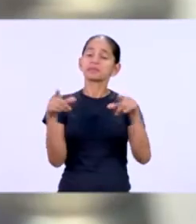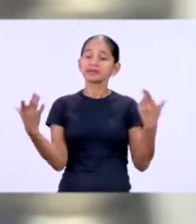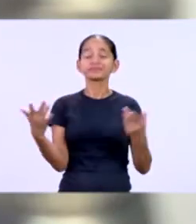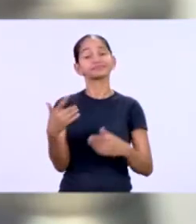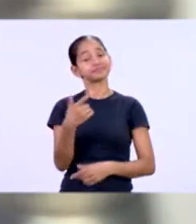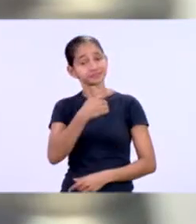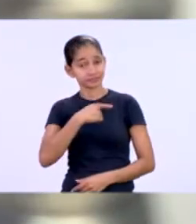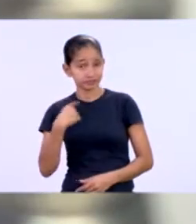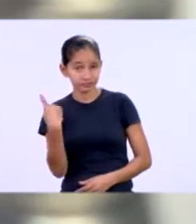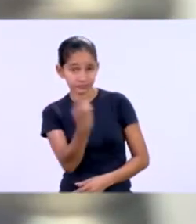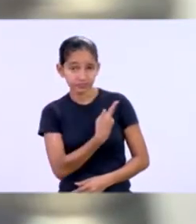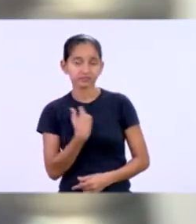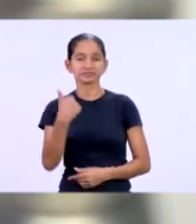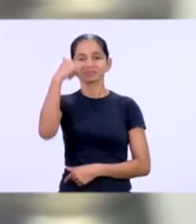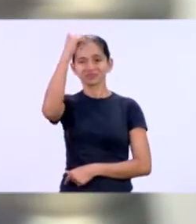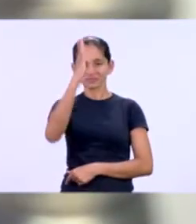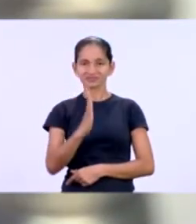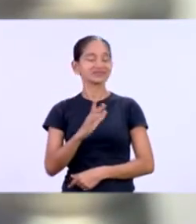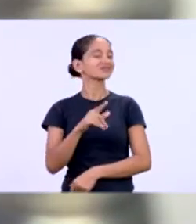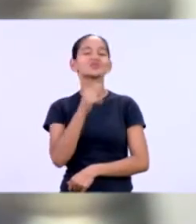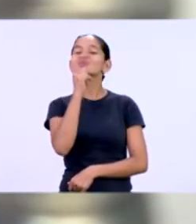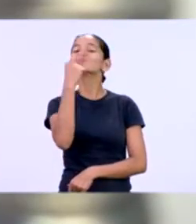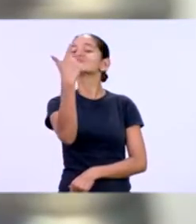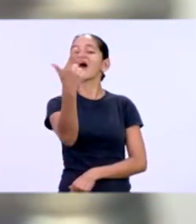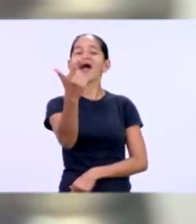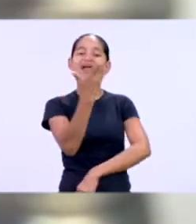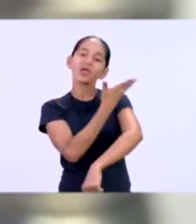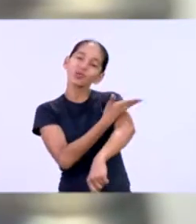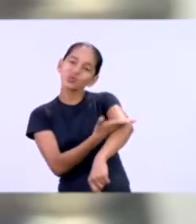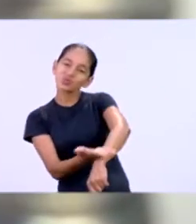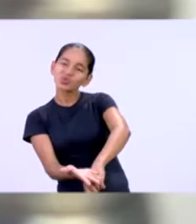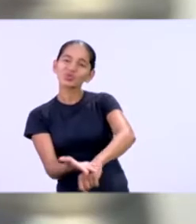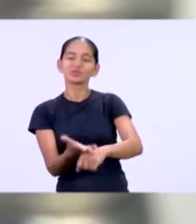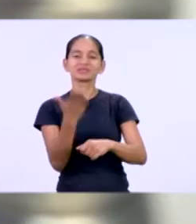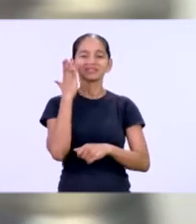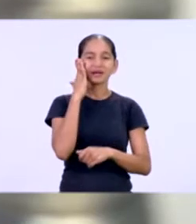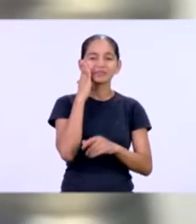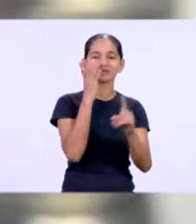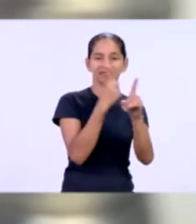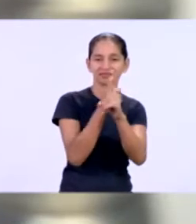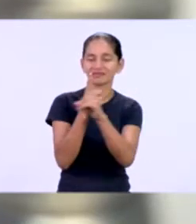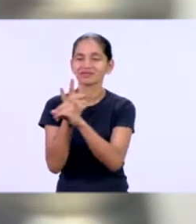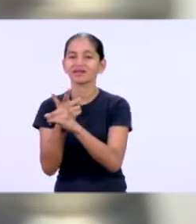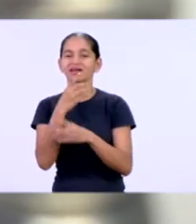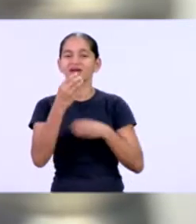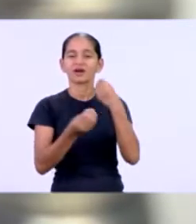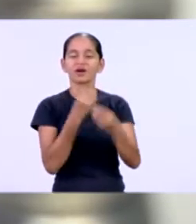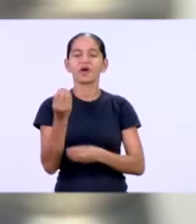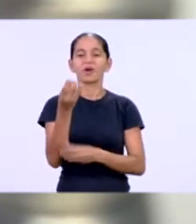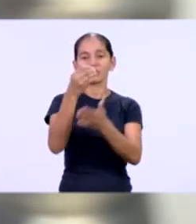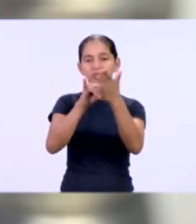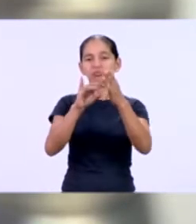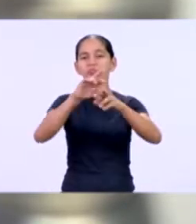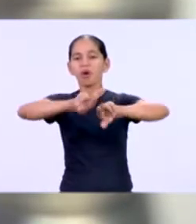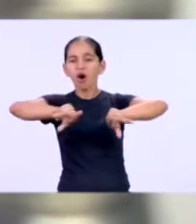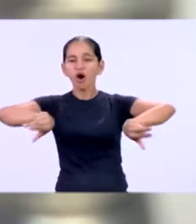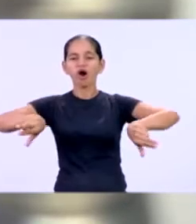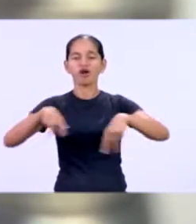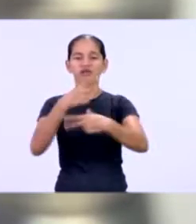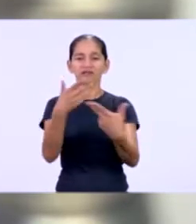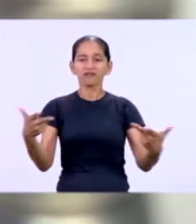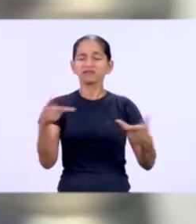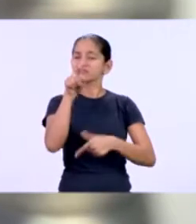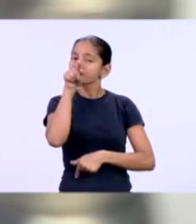nós brasileiros não temos o costume de analisar e identificar onde, como e por que pagamos impostos. Mas